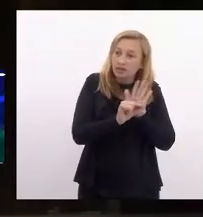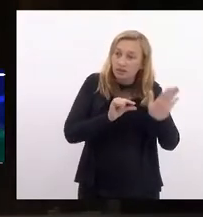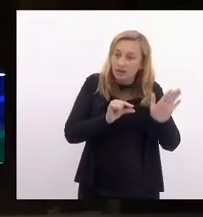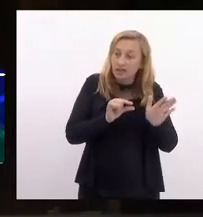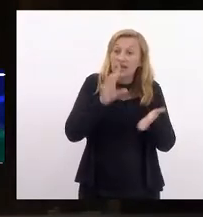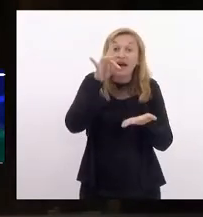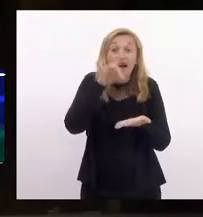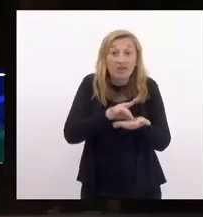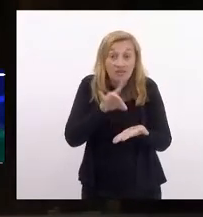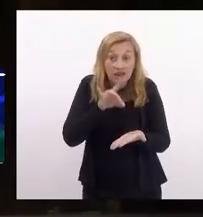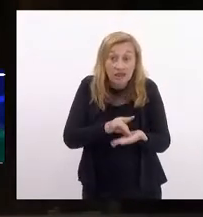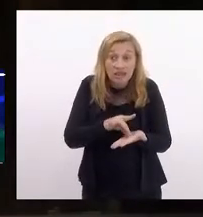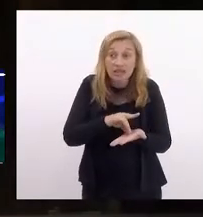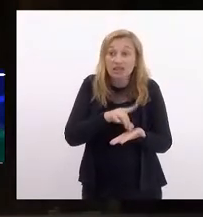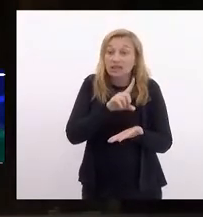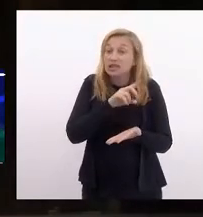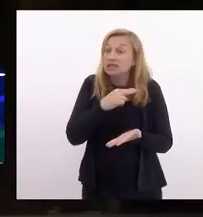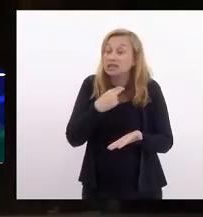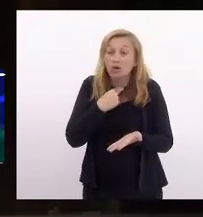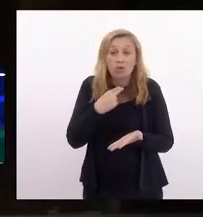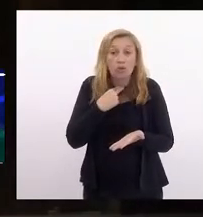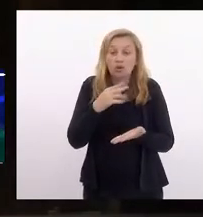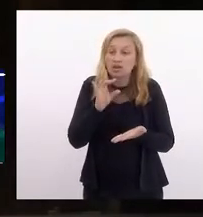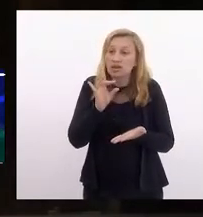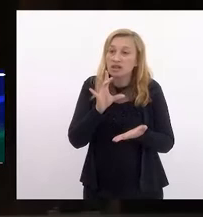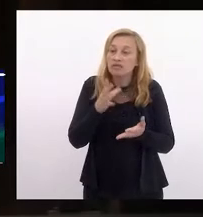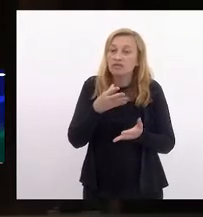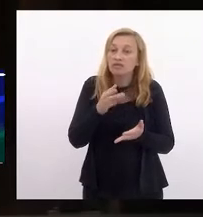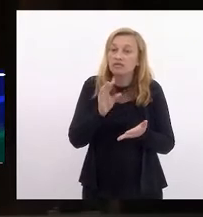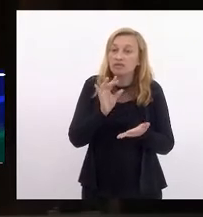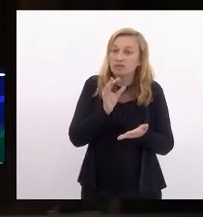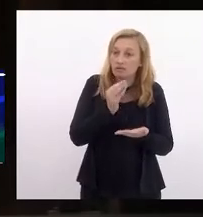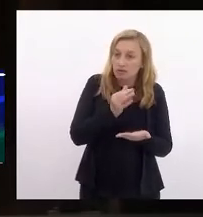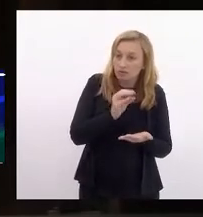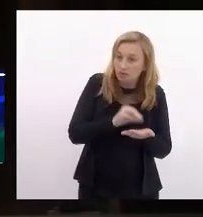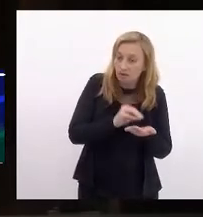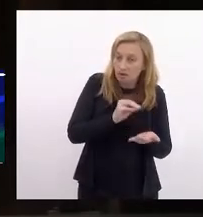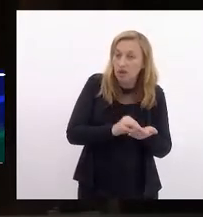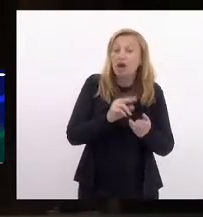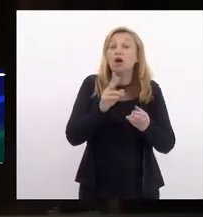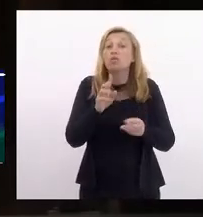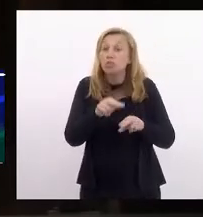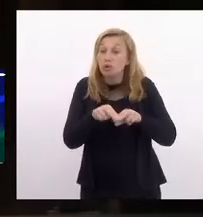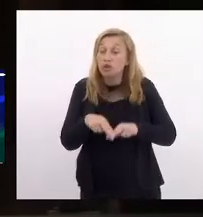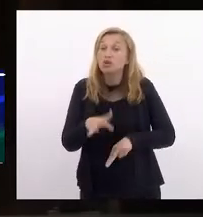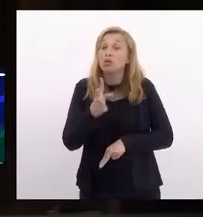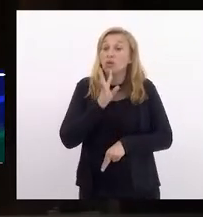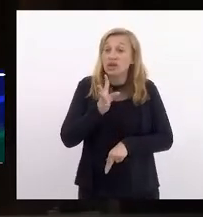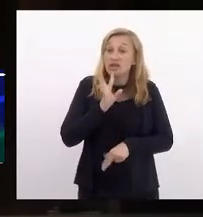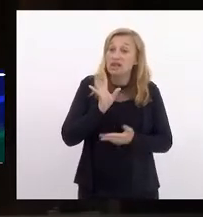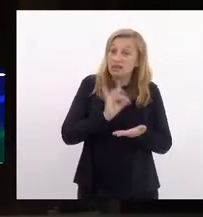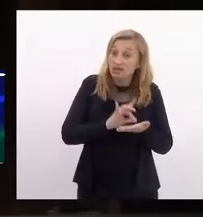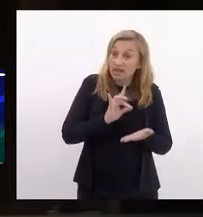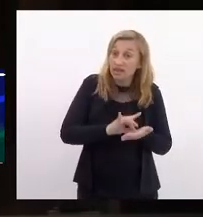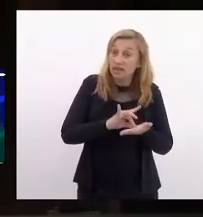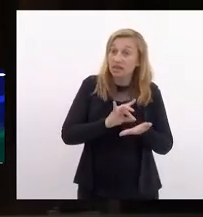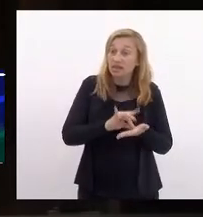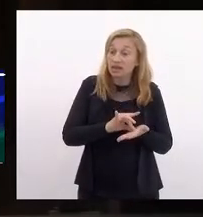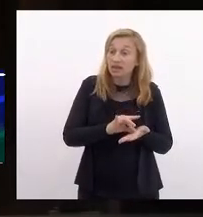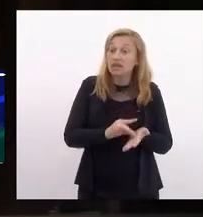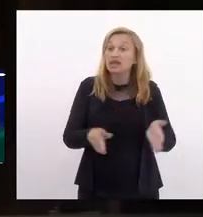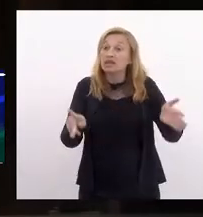fala a verdade não pode faltar por isso tem que conhecer a verdade e a verdade